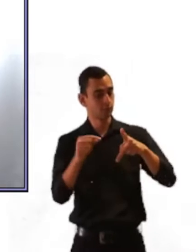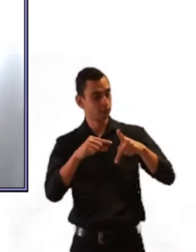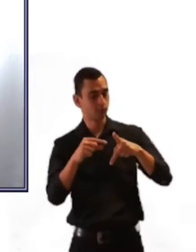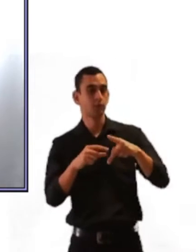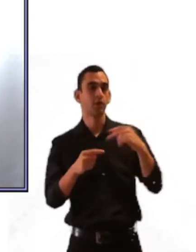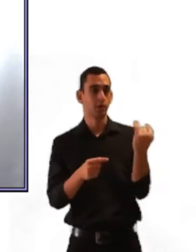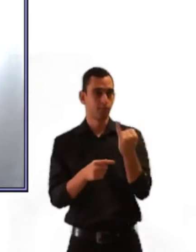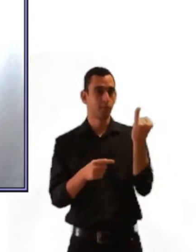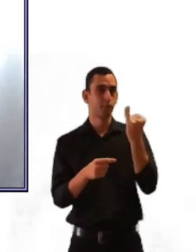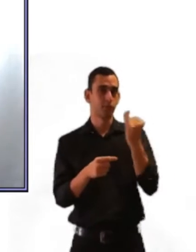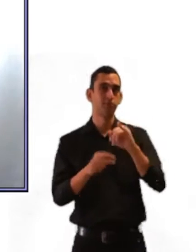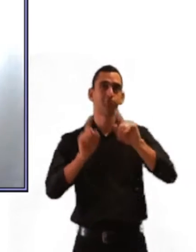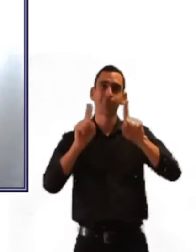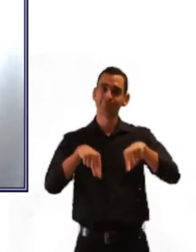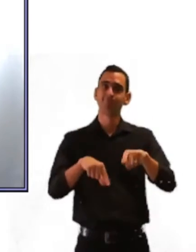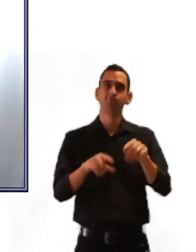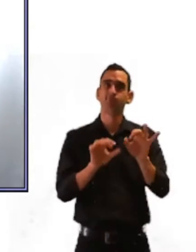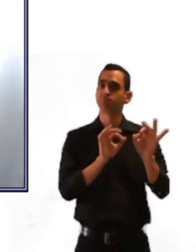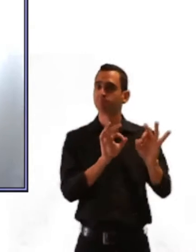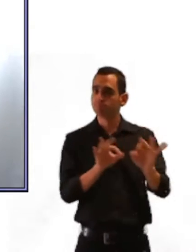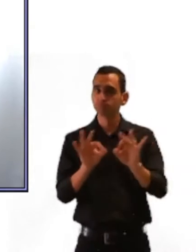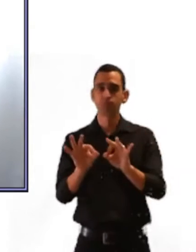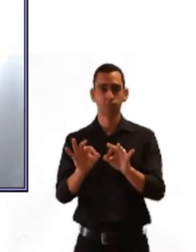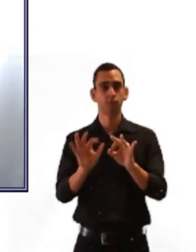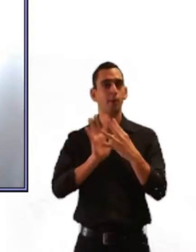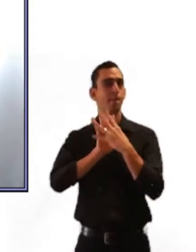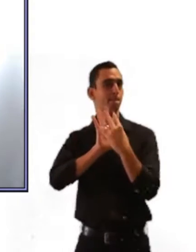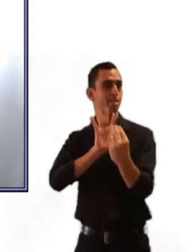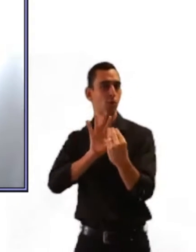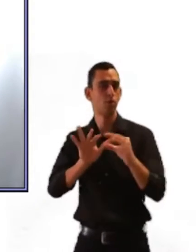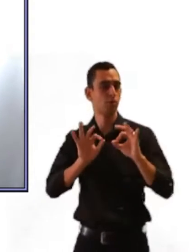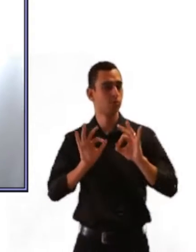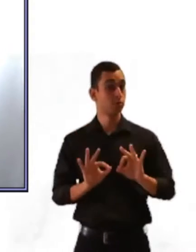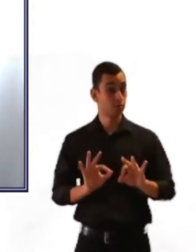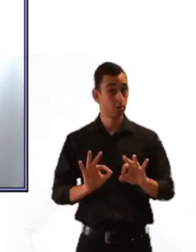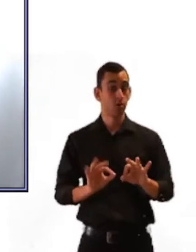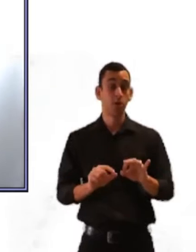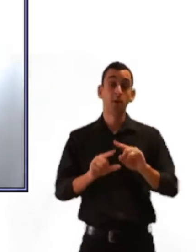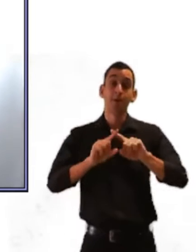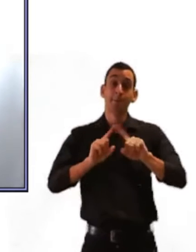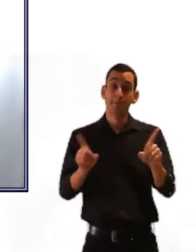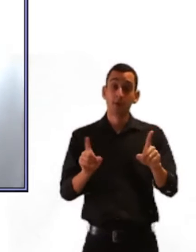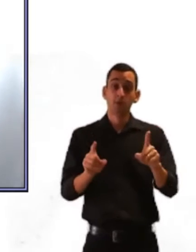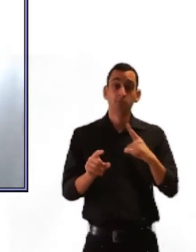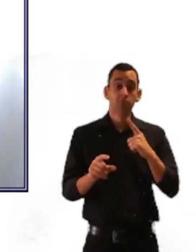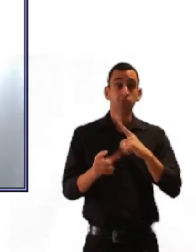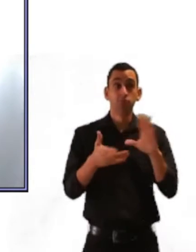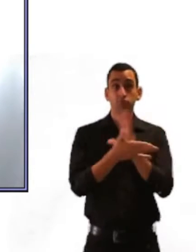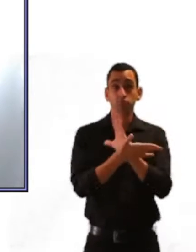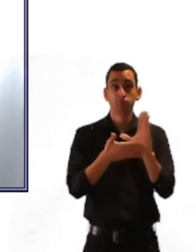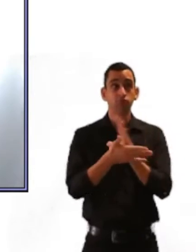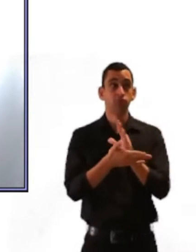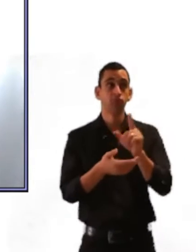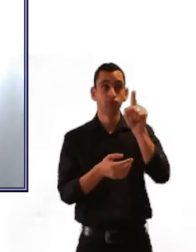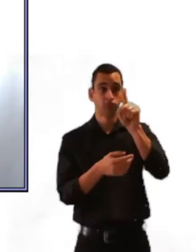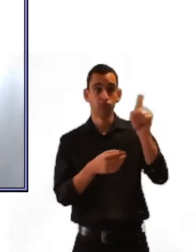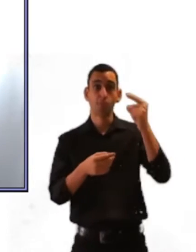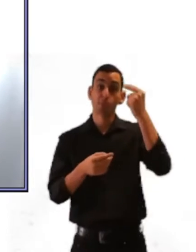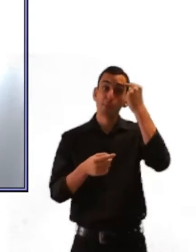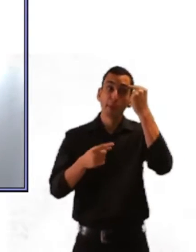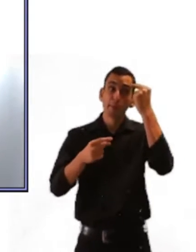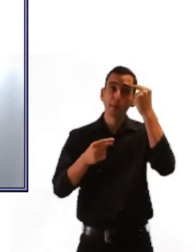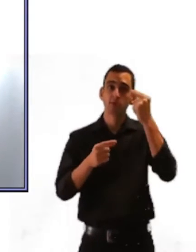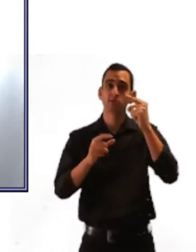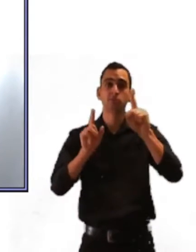o modelo ideal, né? O código, a doutrina, eles idealizam um modelo, que é a busca